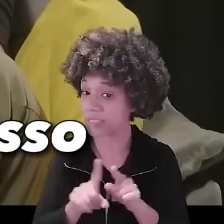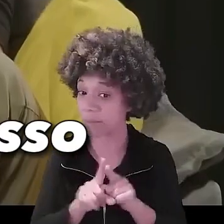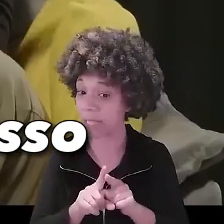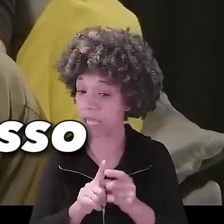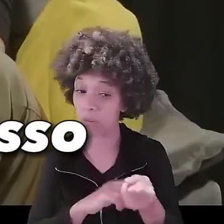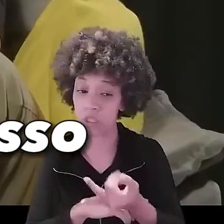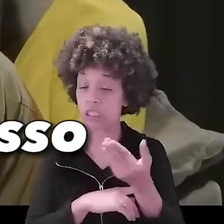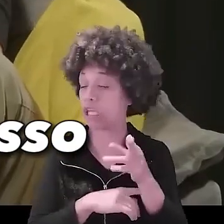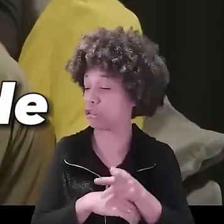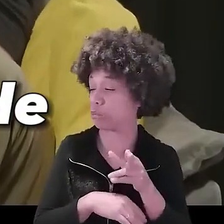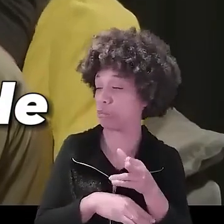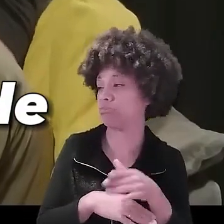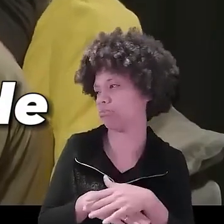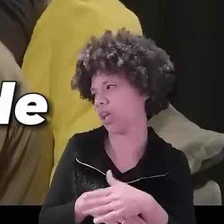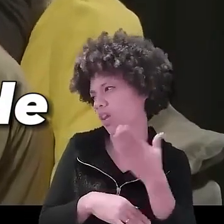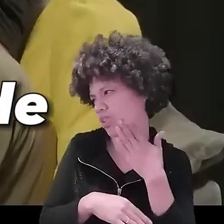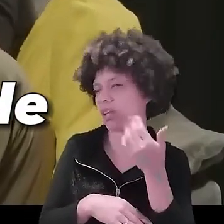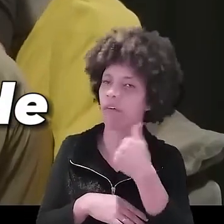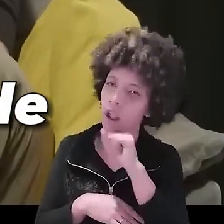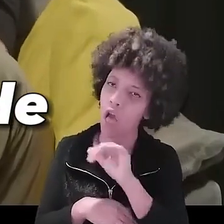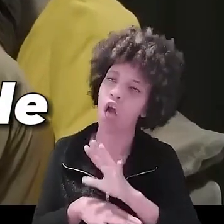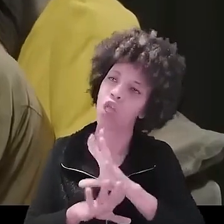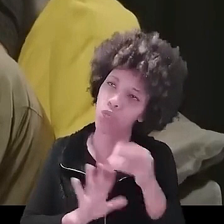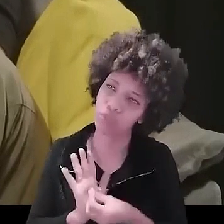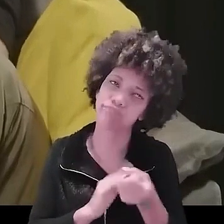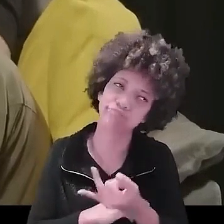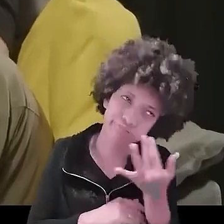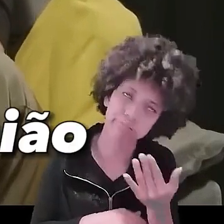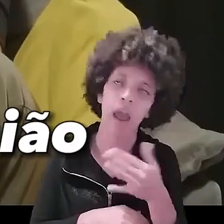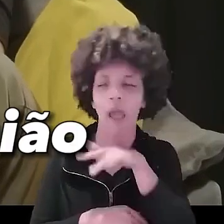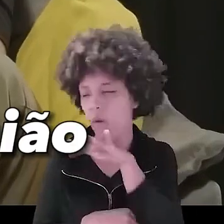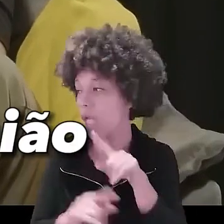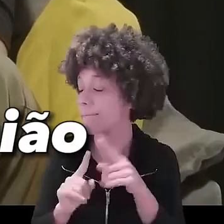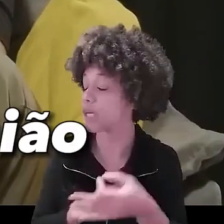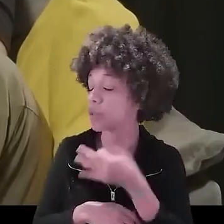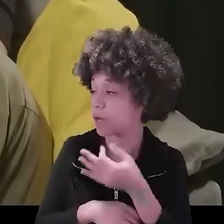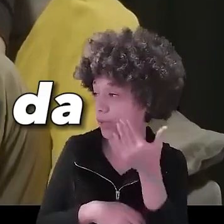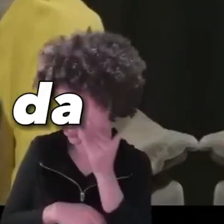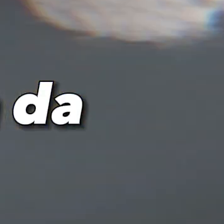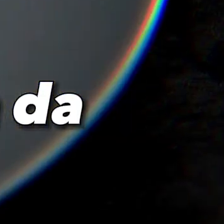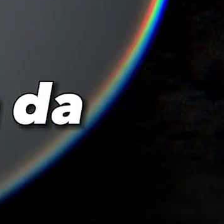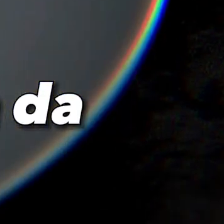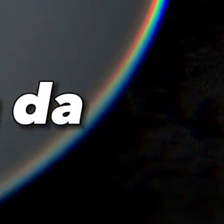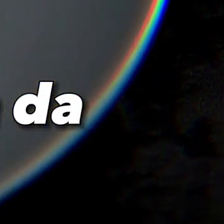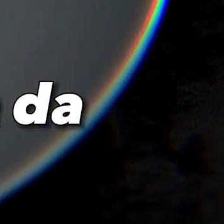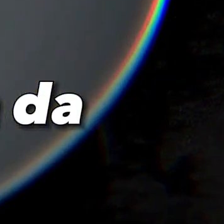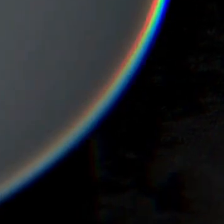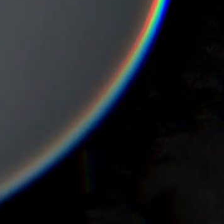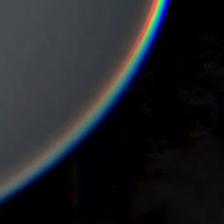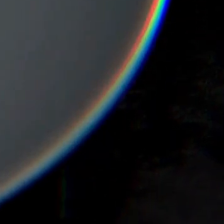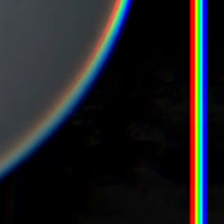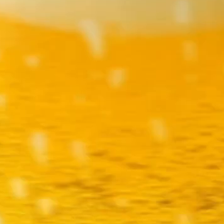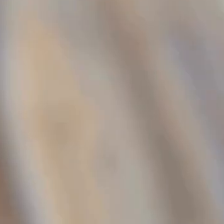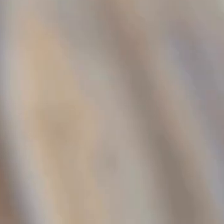mas ao mesmo tempo o excesso. Eu sei que você vai dar uma de mãe e falar tudo demais faz mal, mas eu queria ouvir sua opinião. Eu entendo quando você fala da